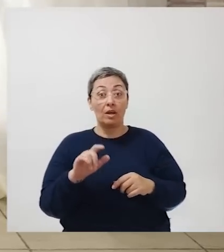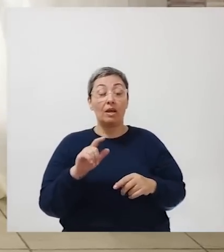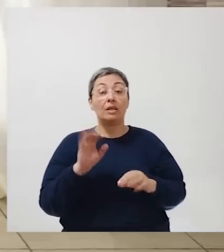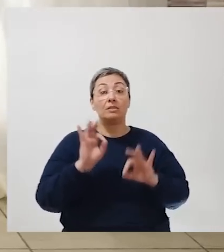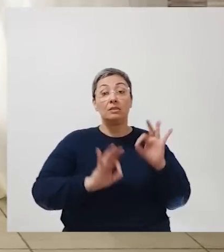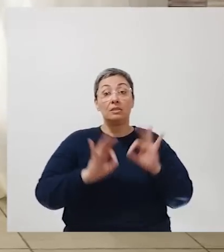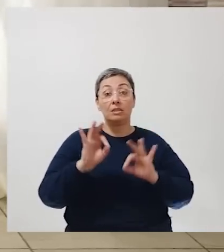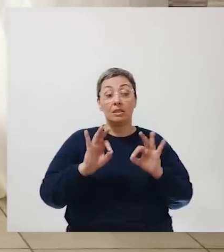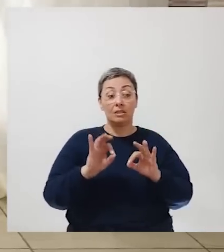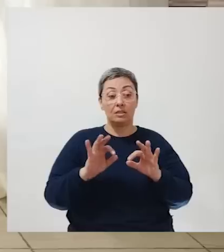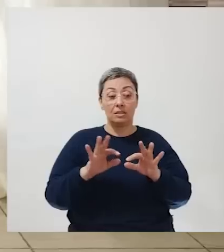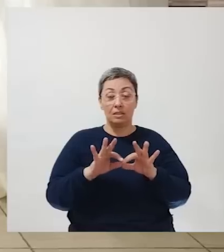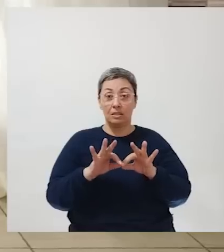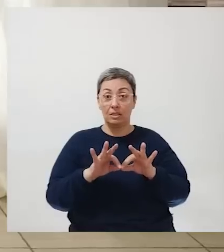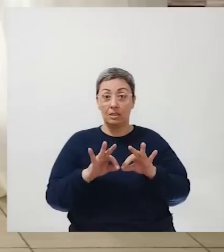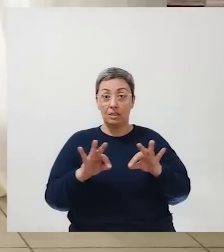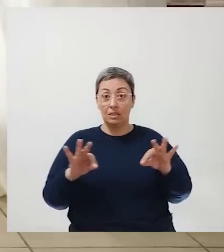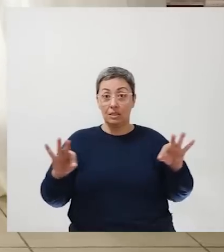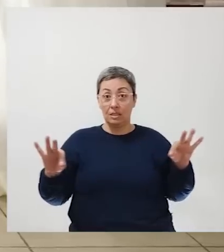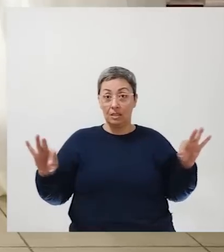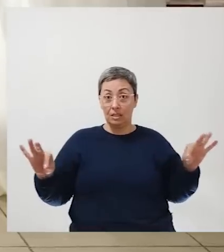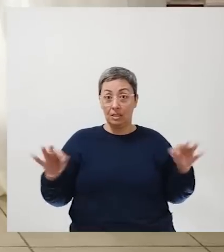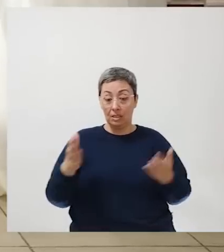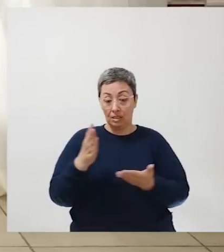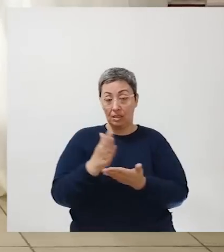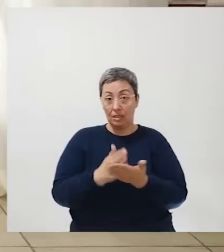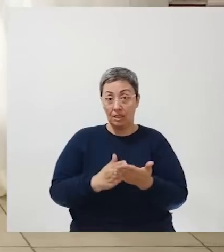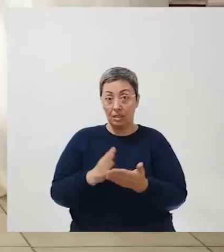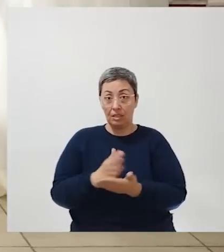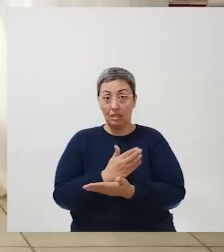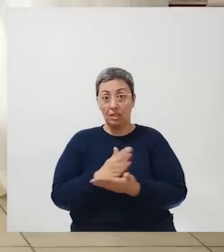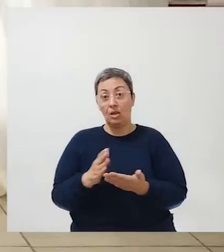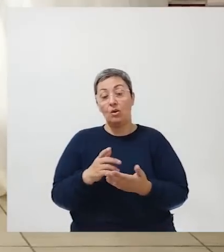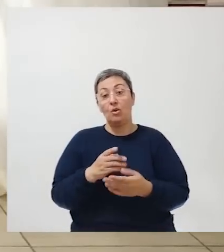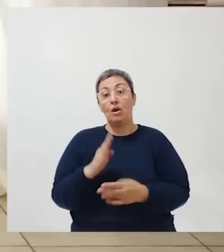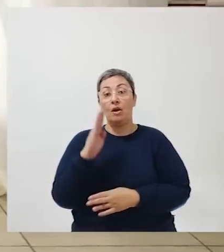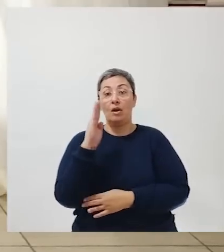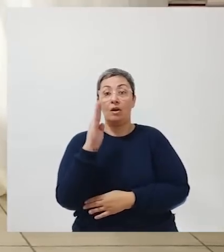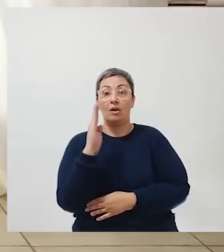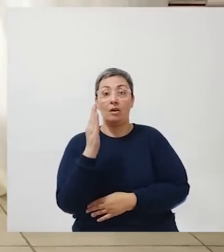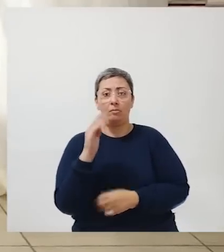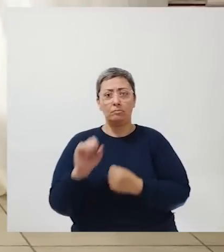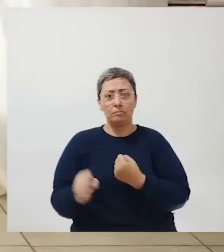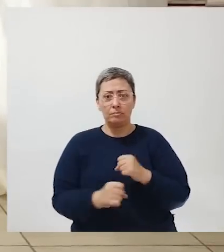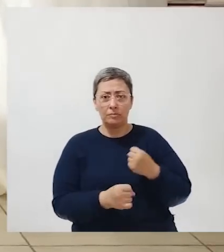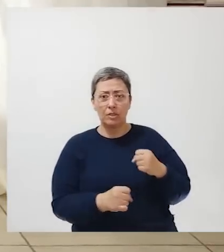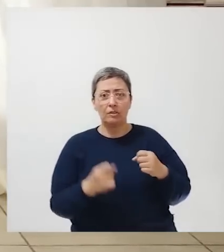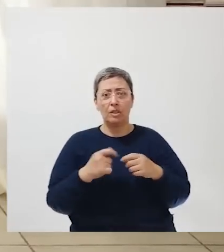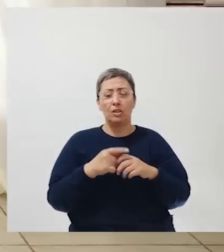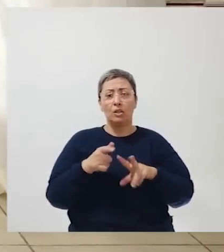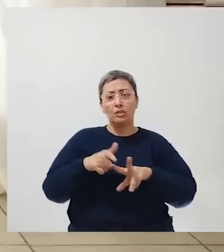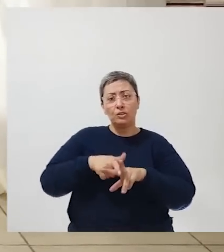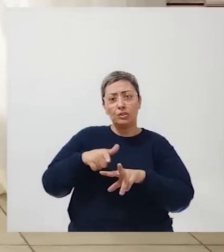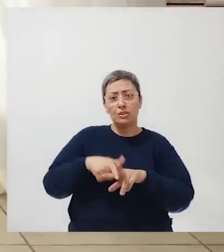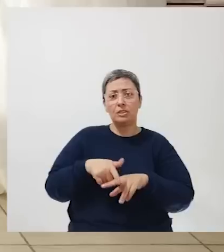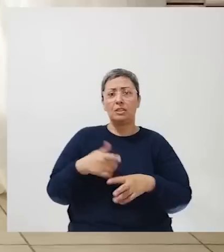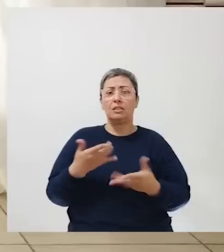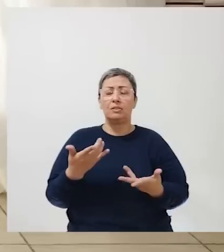fazer? Pegar um pedaço de alguma coisa para dividir, ou um cabo de vassoura, um